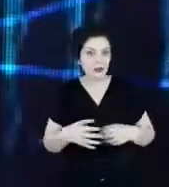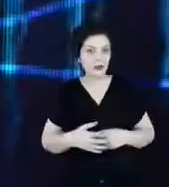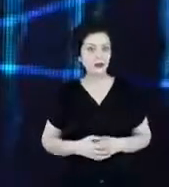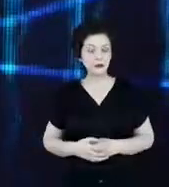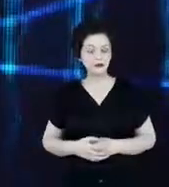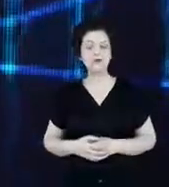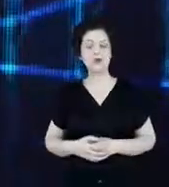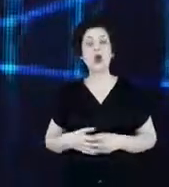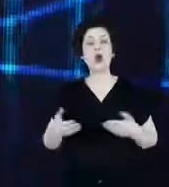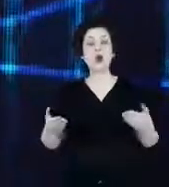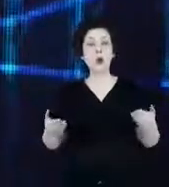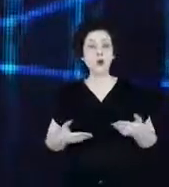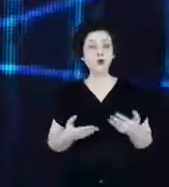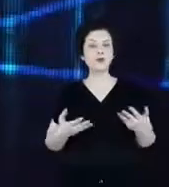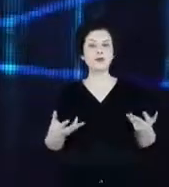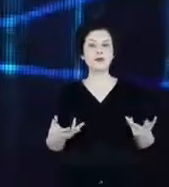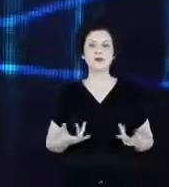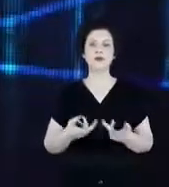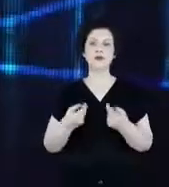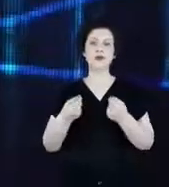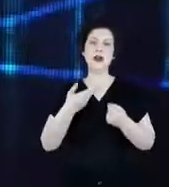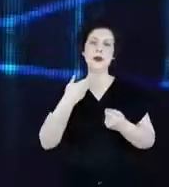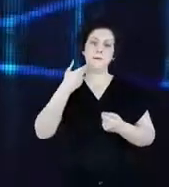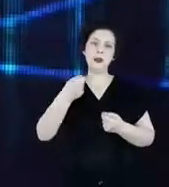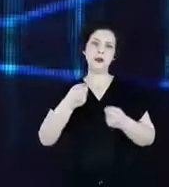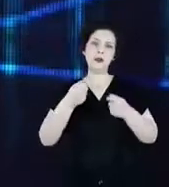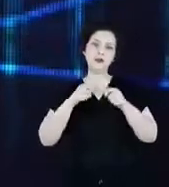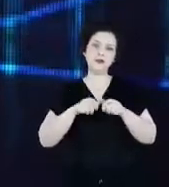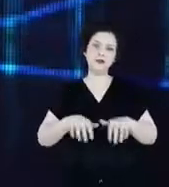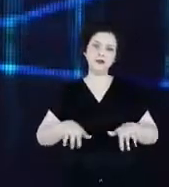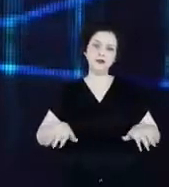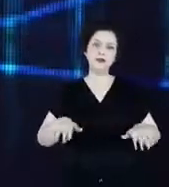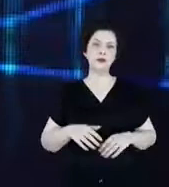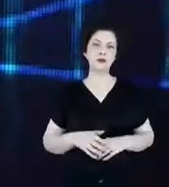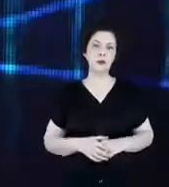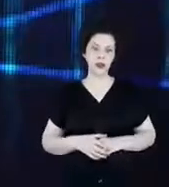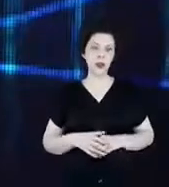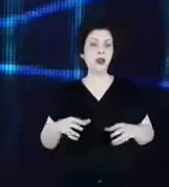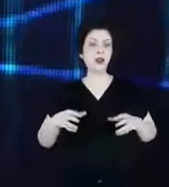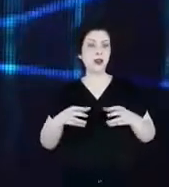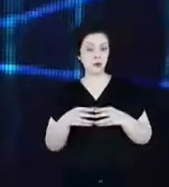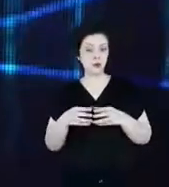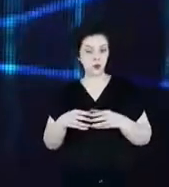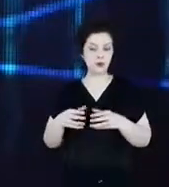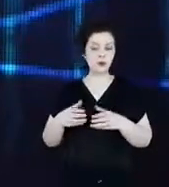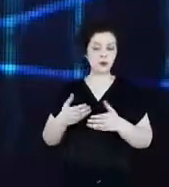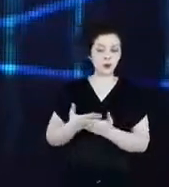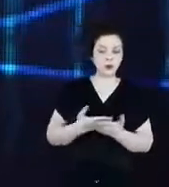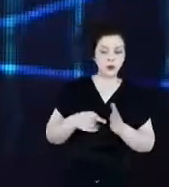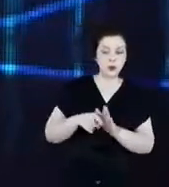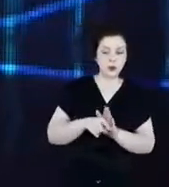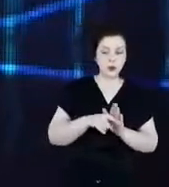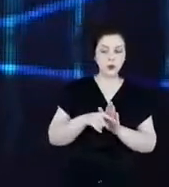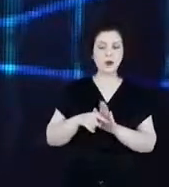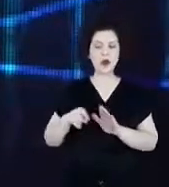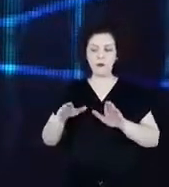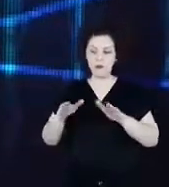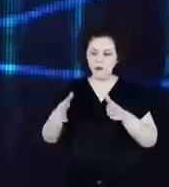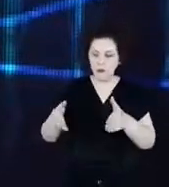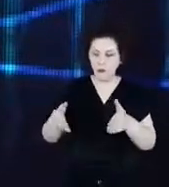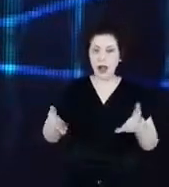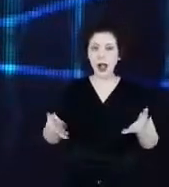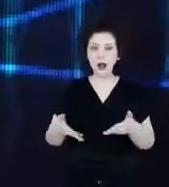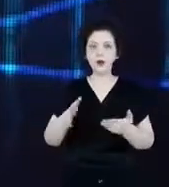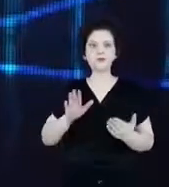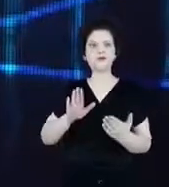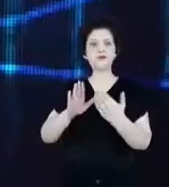oportunidade de ouro para melhorar a nossa matriz. Este foi um tema que a Câmara se debruçou bastante. Agora, no enfrentamento dessa